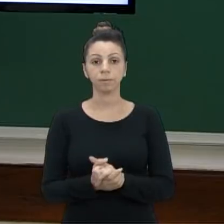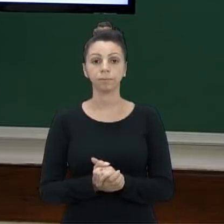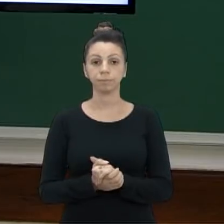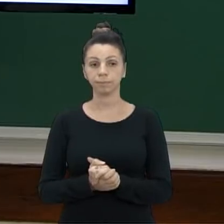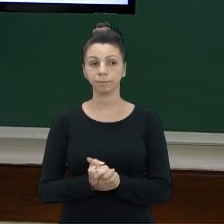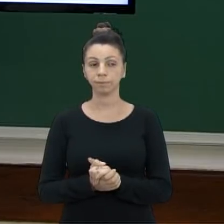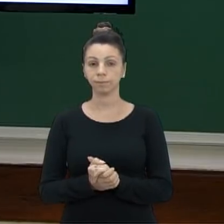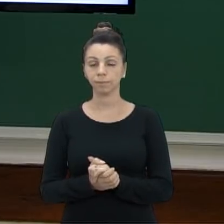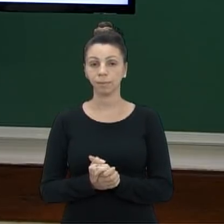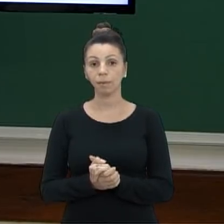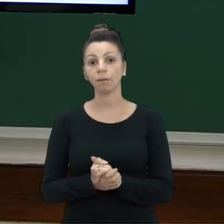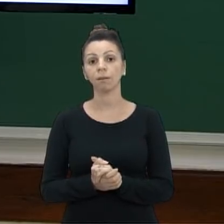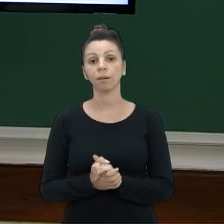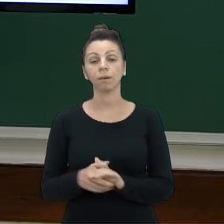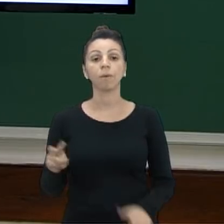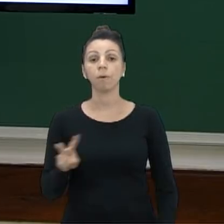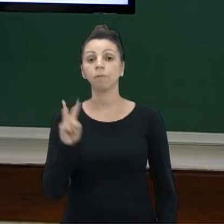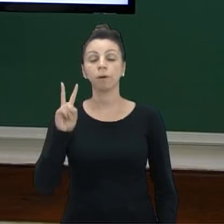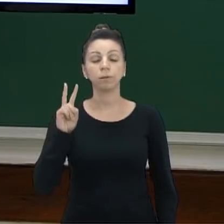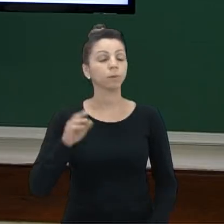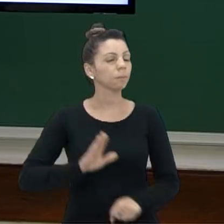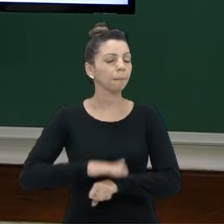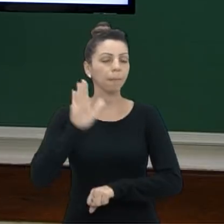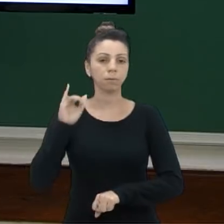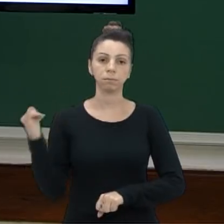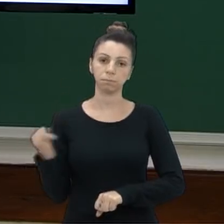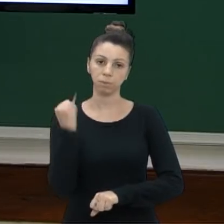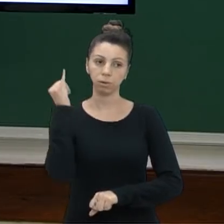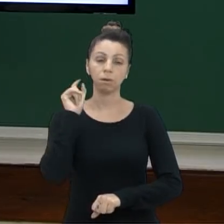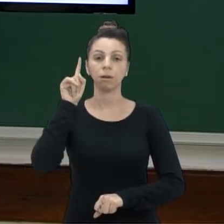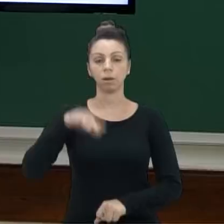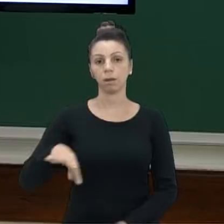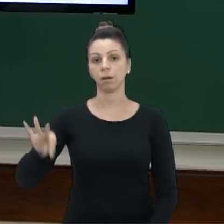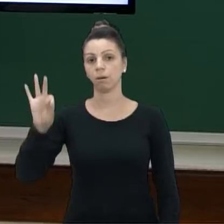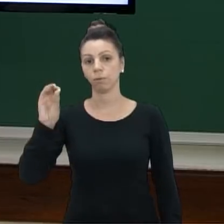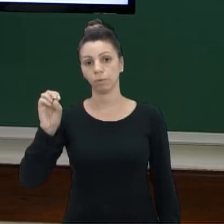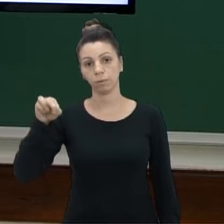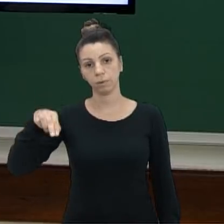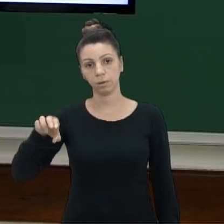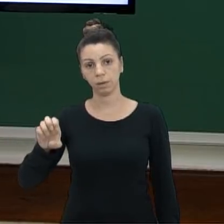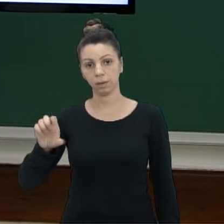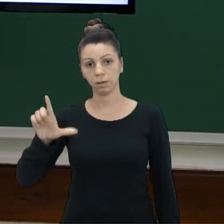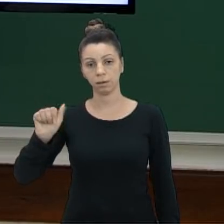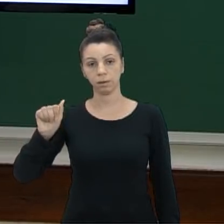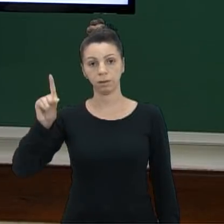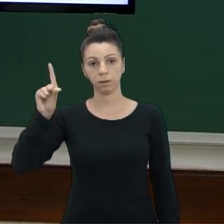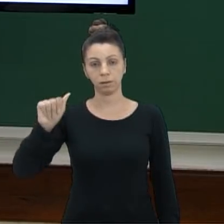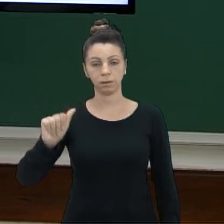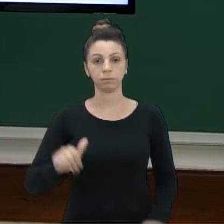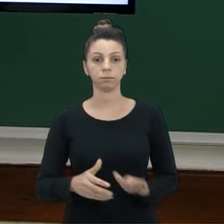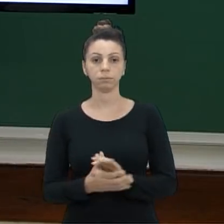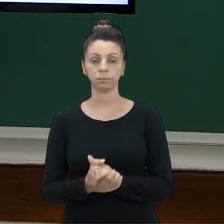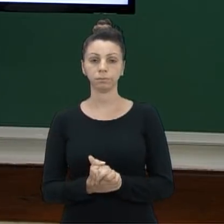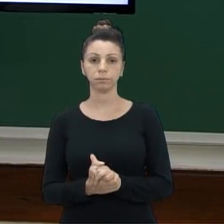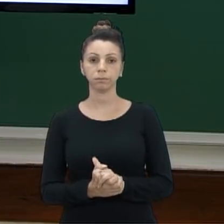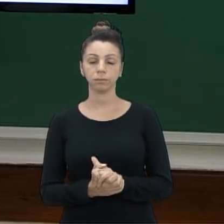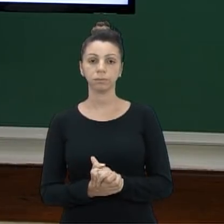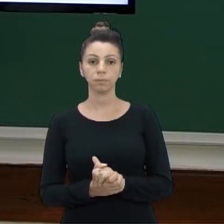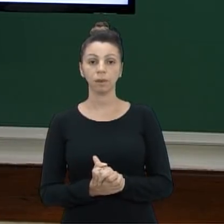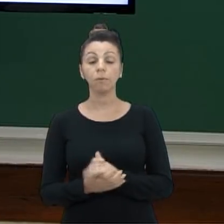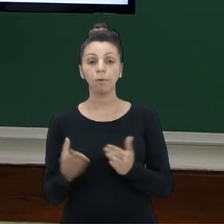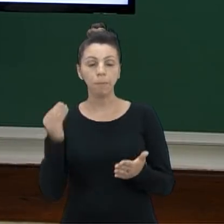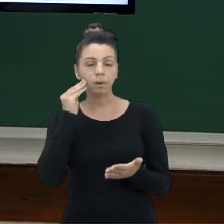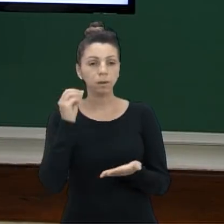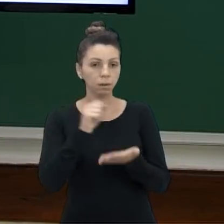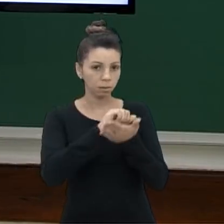aqui é a tonelada com relação a estes outros 2 que a gente adicionou na tabela. Então vamos fazer um exercício